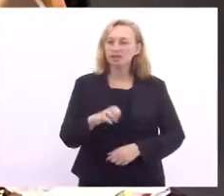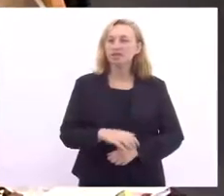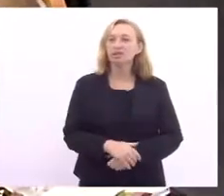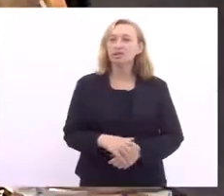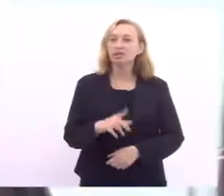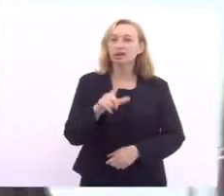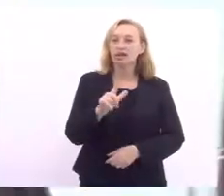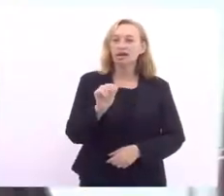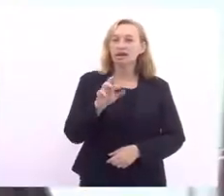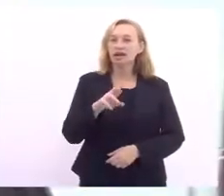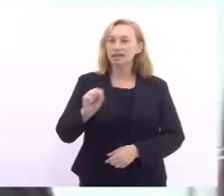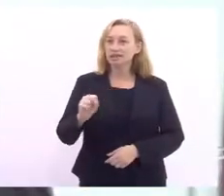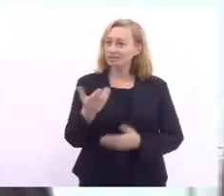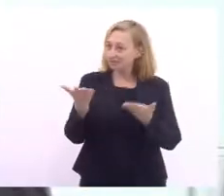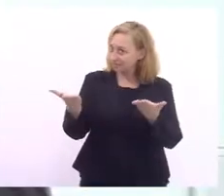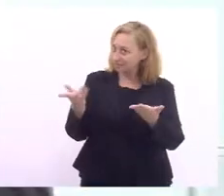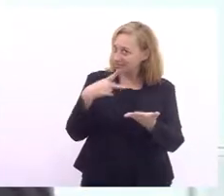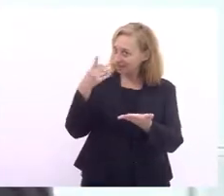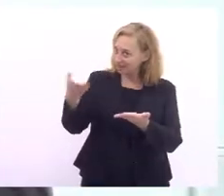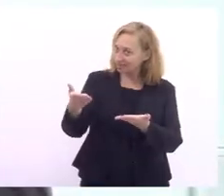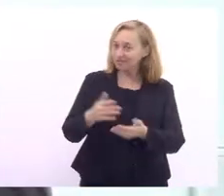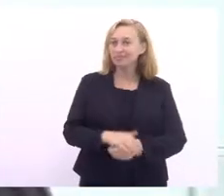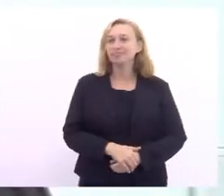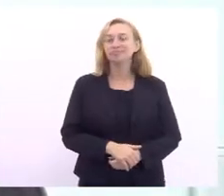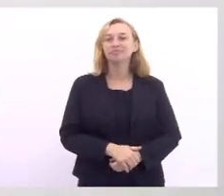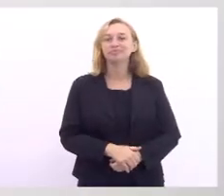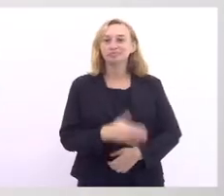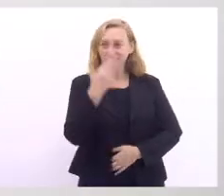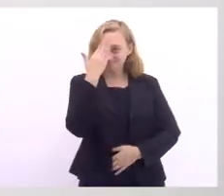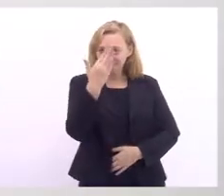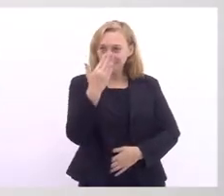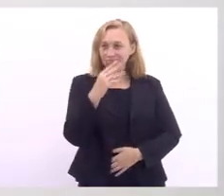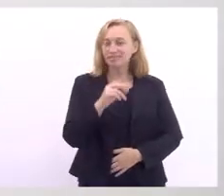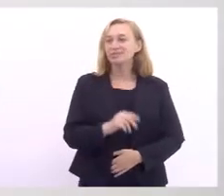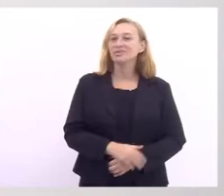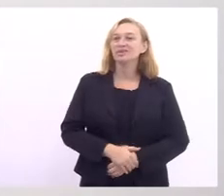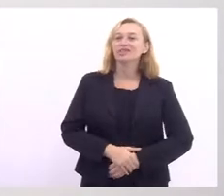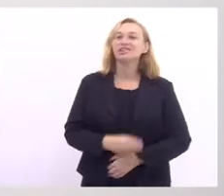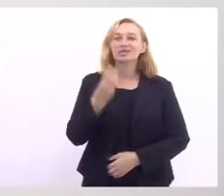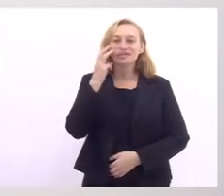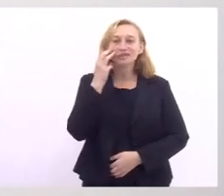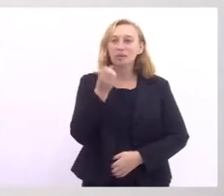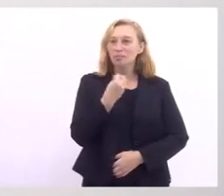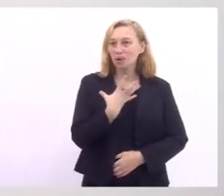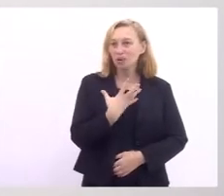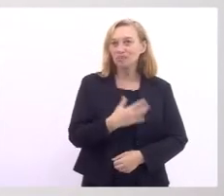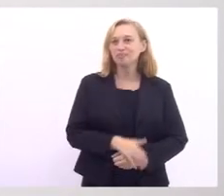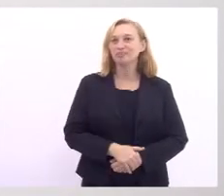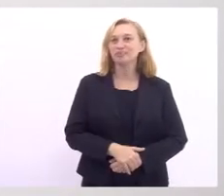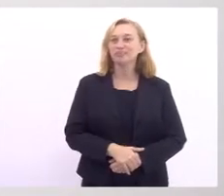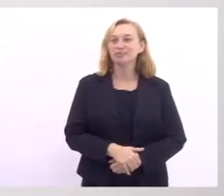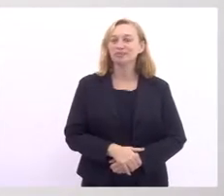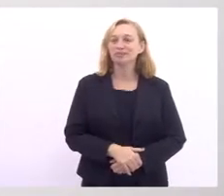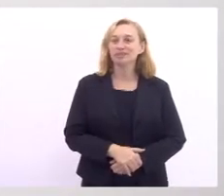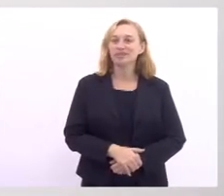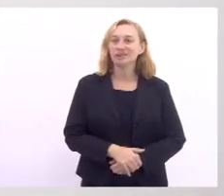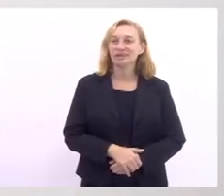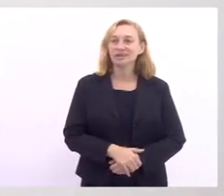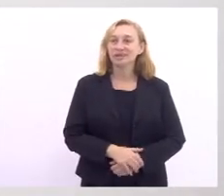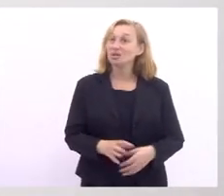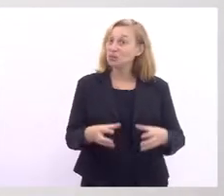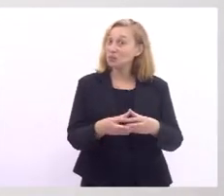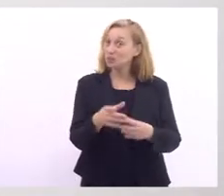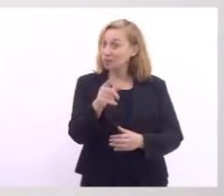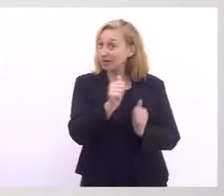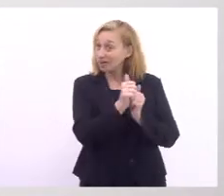Larissa Tabosa com você obrigada bom gente é isso assim só porque tem uma